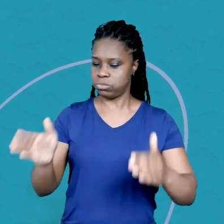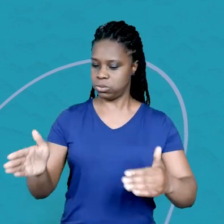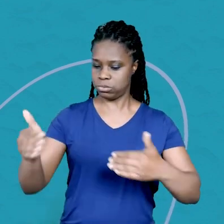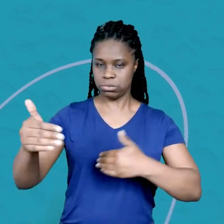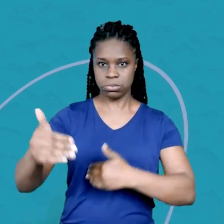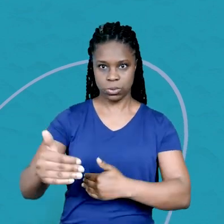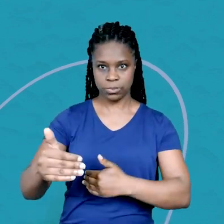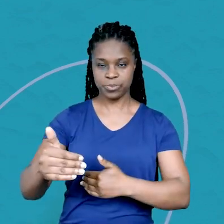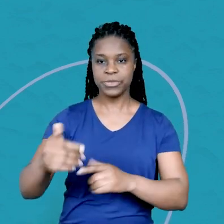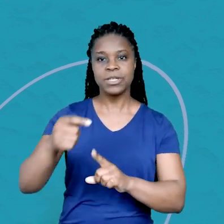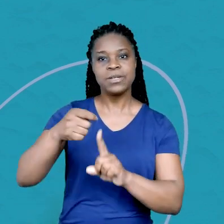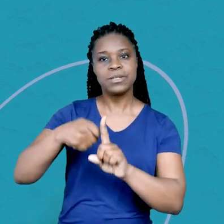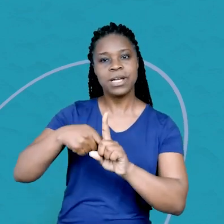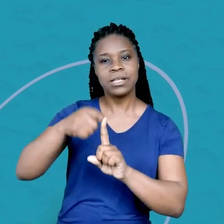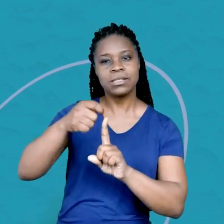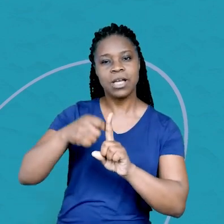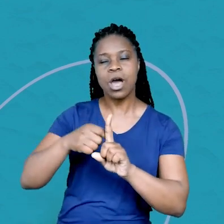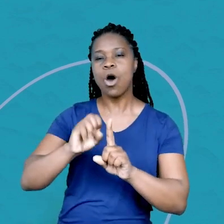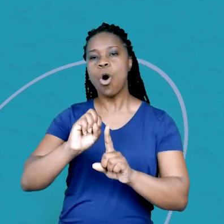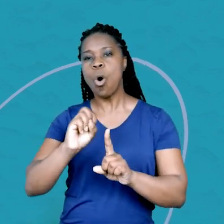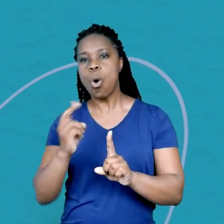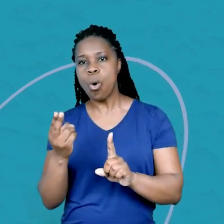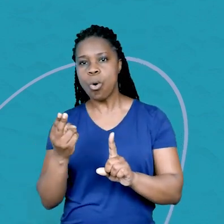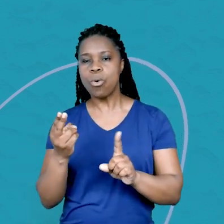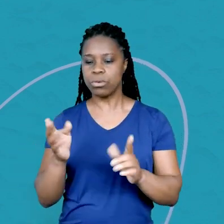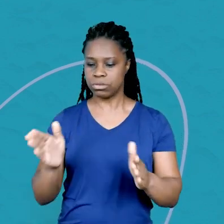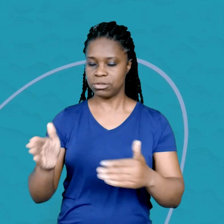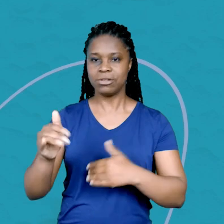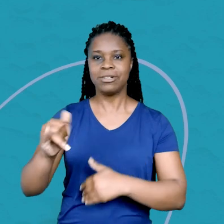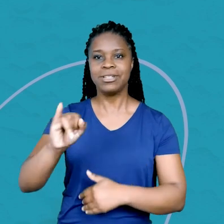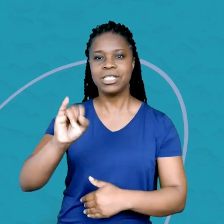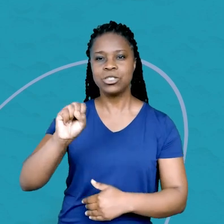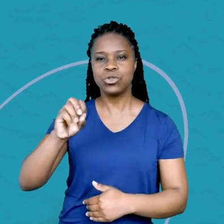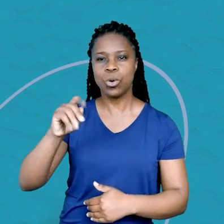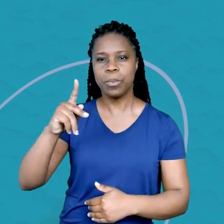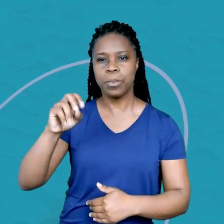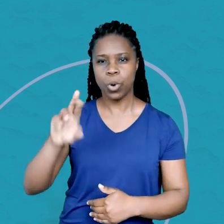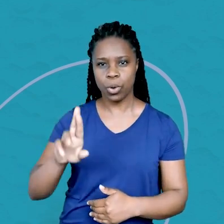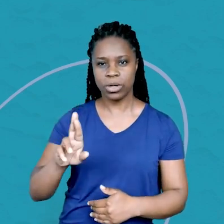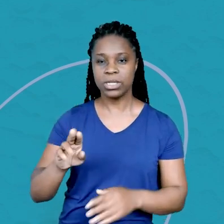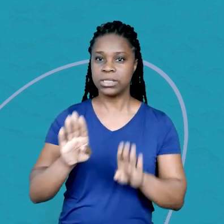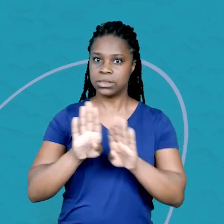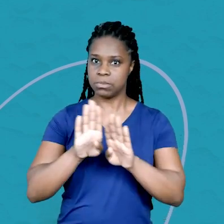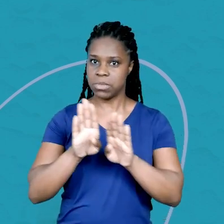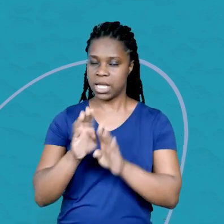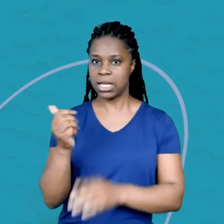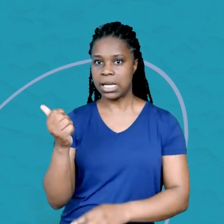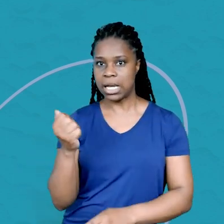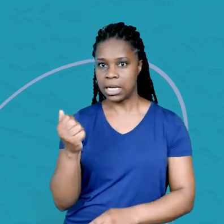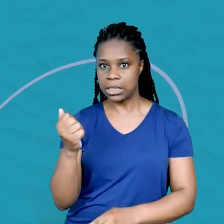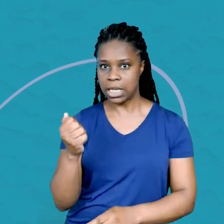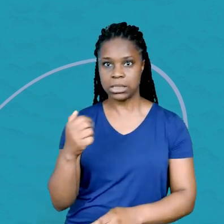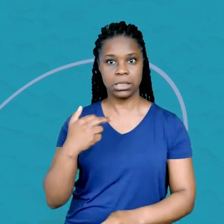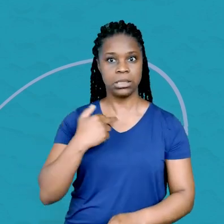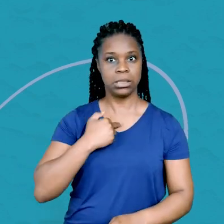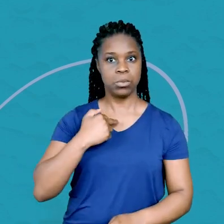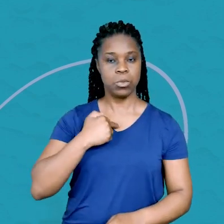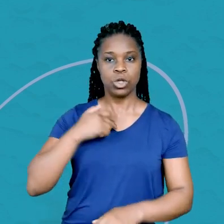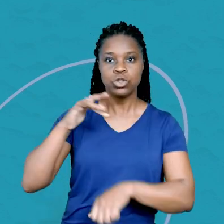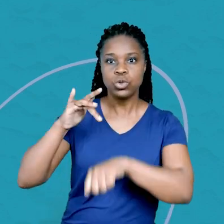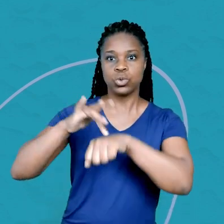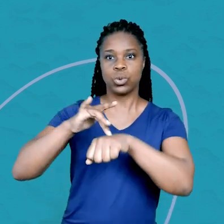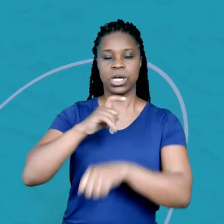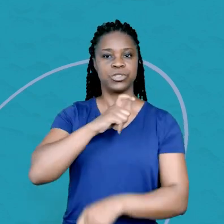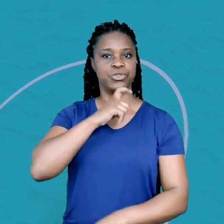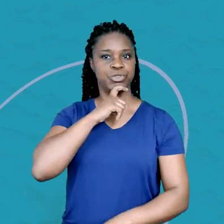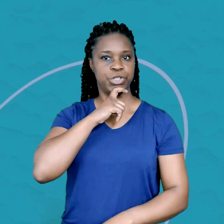transportadas em caixa térmica ou de isopor. É importante ressaltar que as canetas não podem ter contato direto